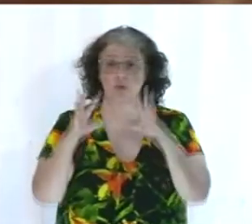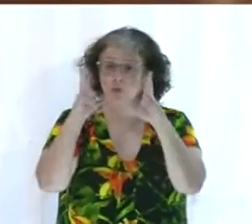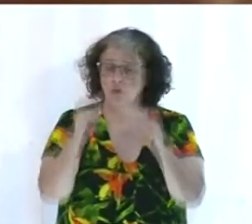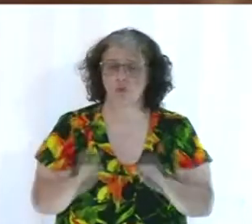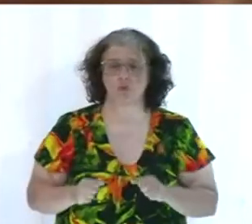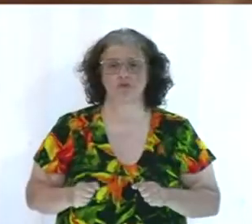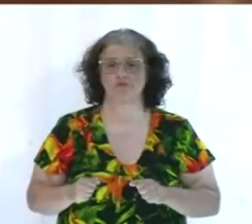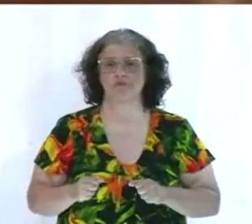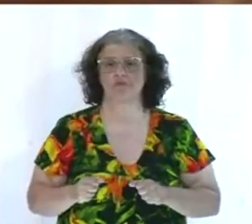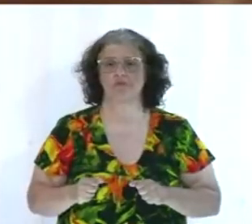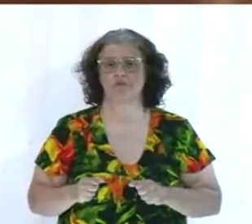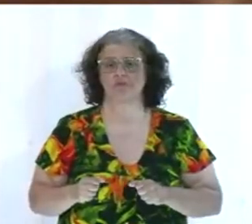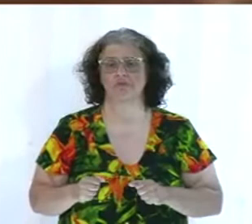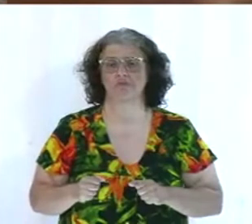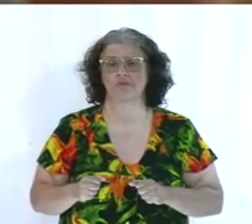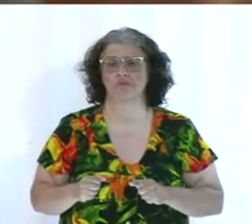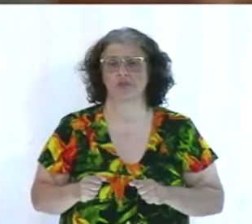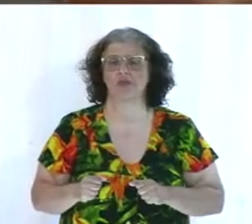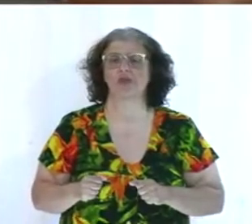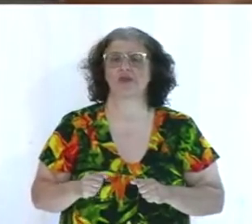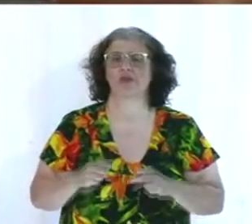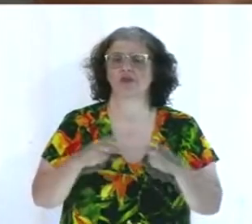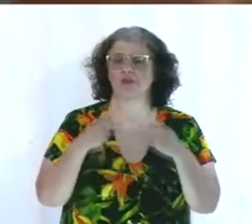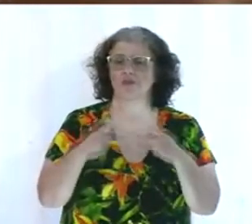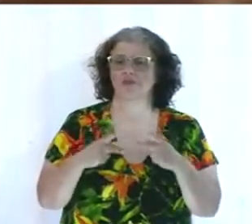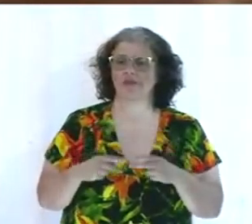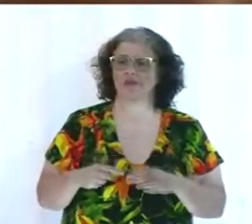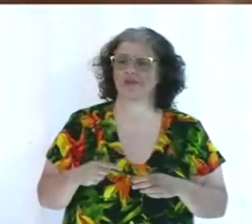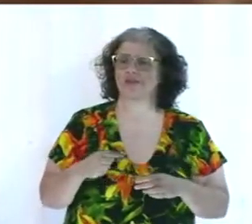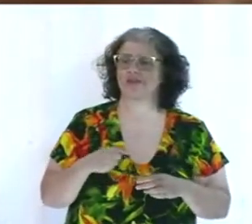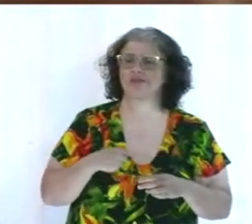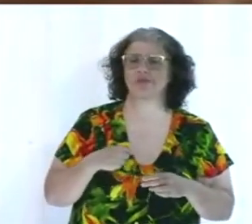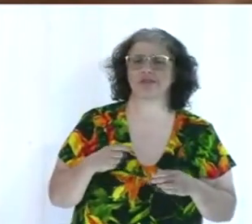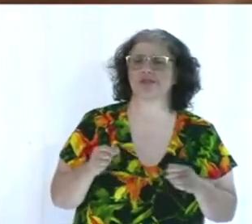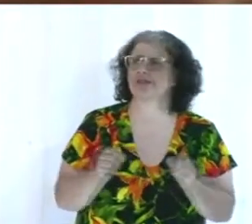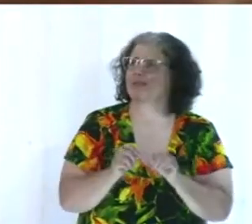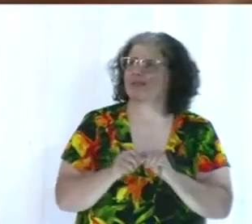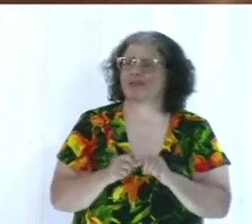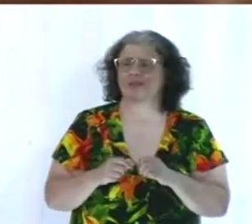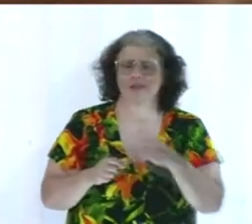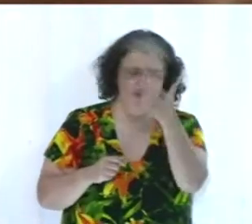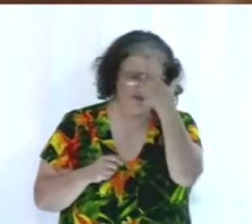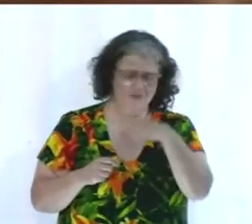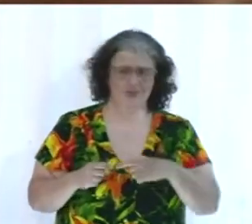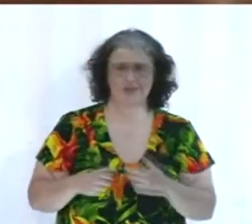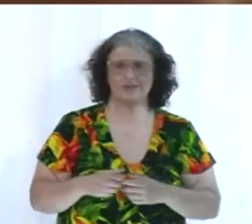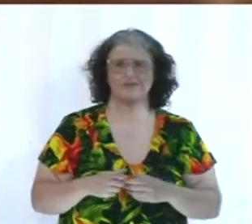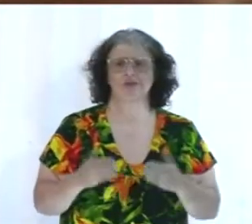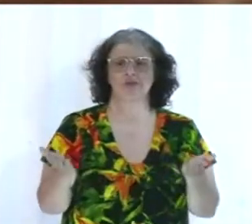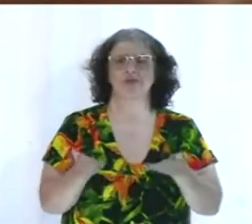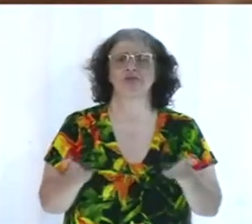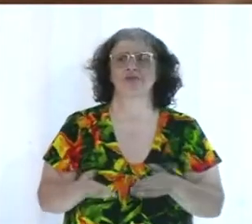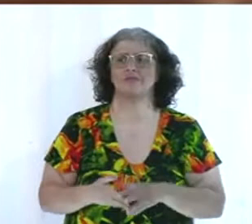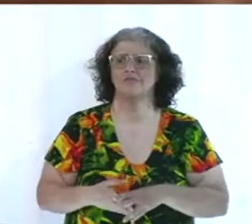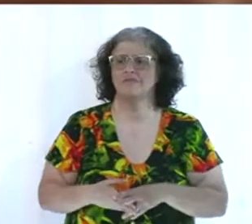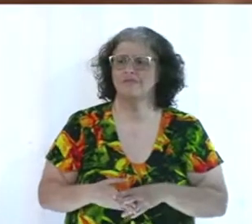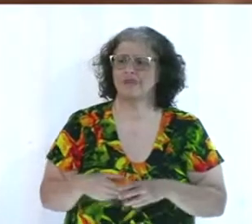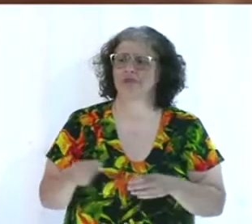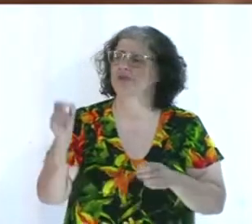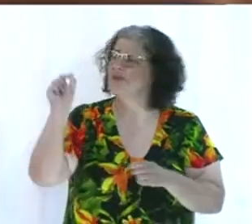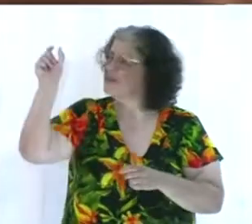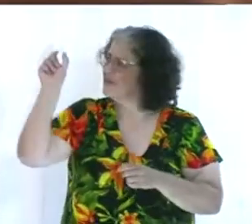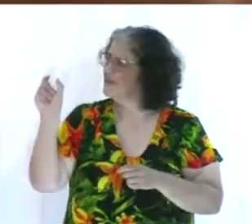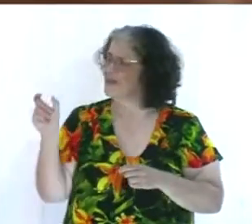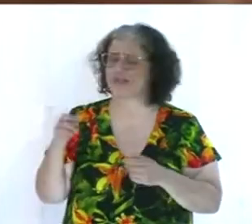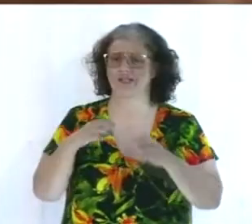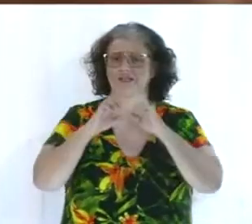ao Senhor, mas às vezes você fala assim: o que eu estou fazendo hoje aqui, pastor? O que o senhor está fazendo aí na frente pregando? O senhor não disse um